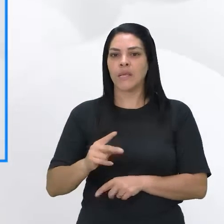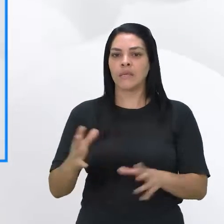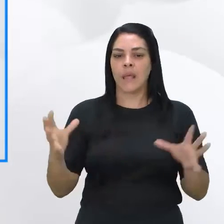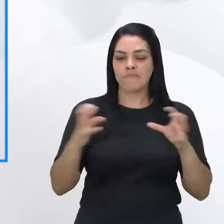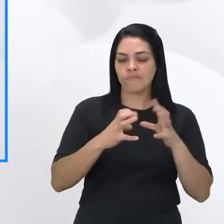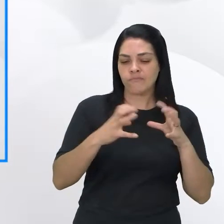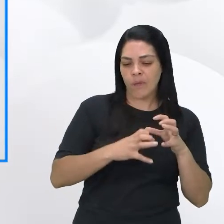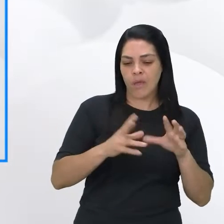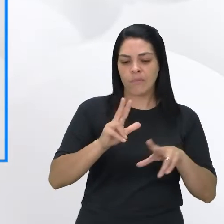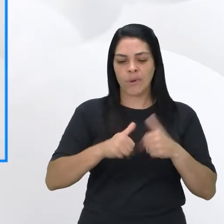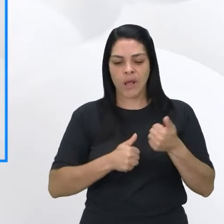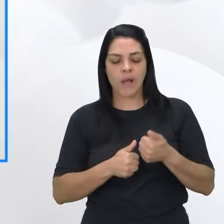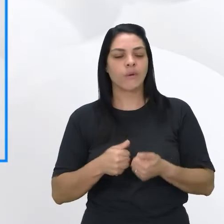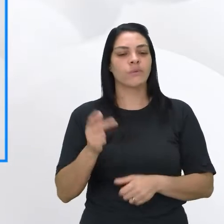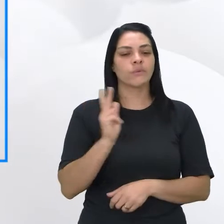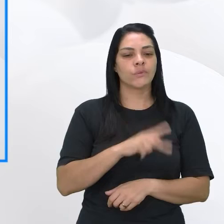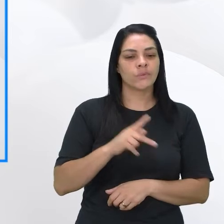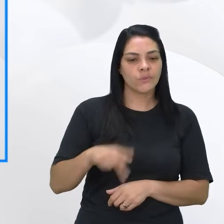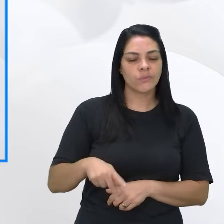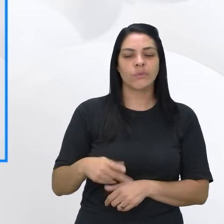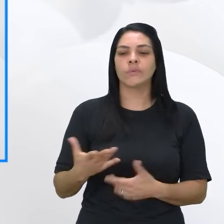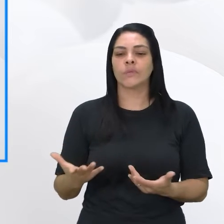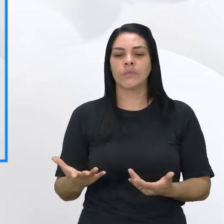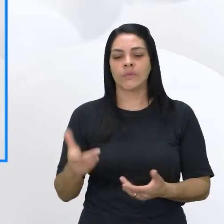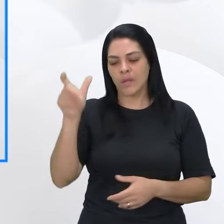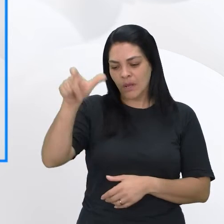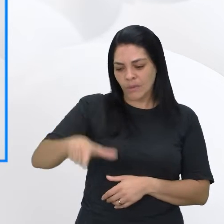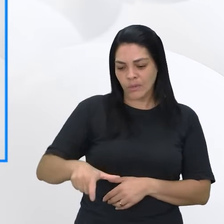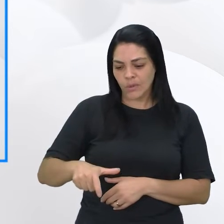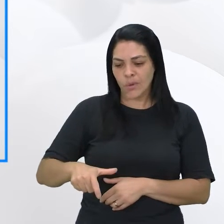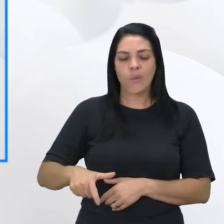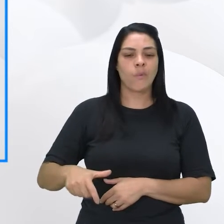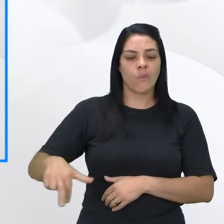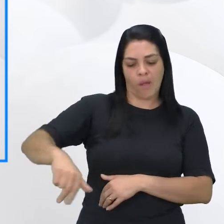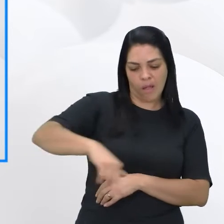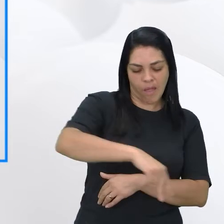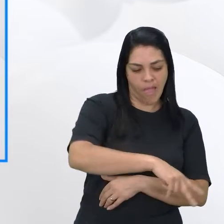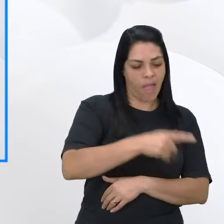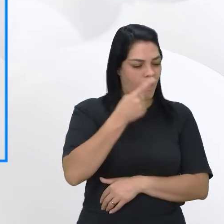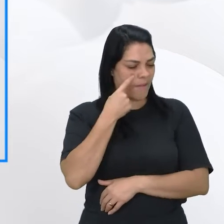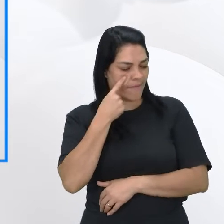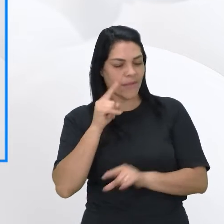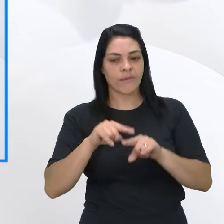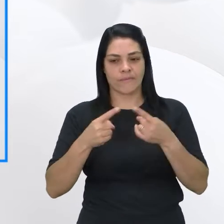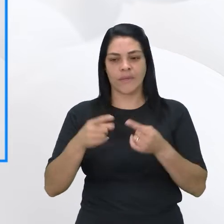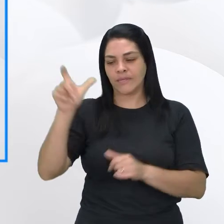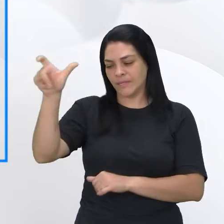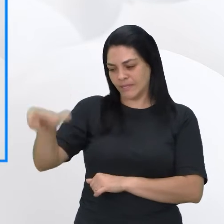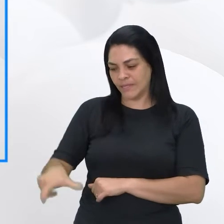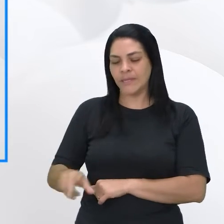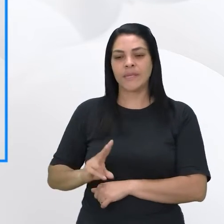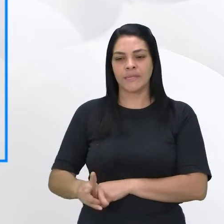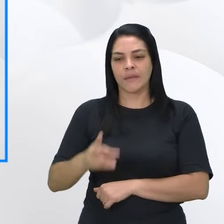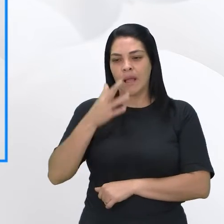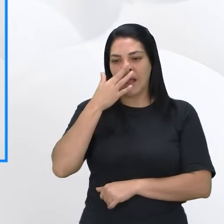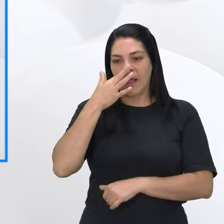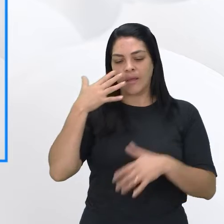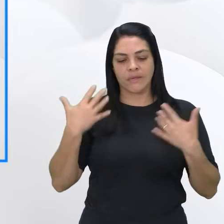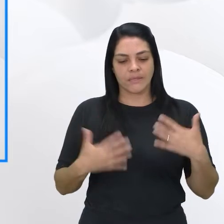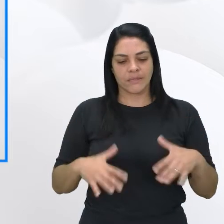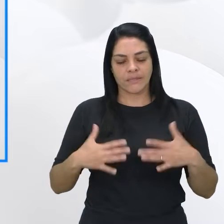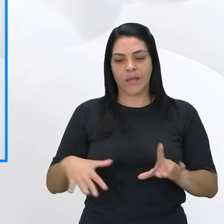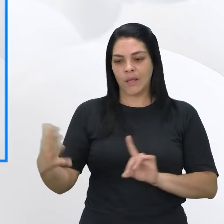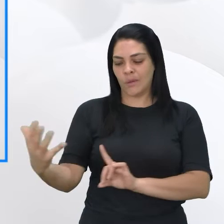pelo professor, professora, a pessoa que está lá no corredor, enfim. Então, a Michele sempre uma inspiração para a gente,